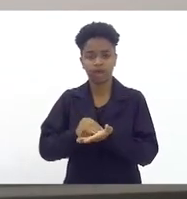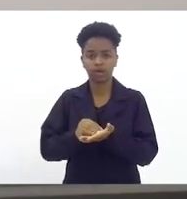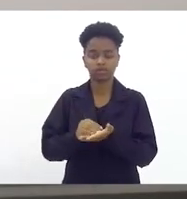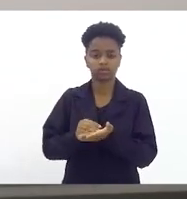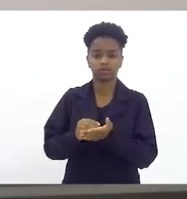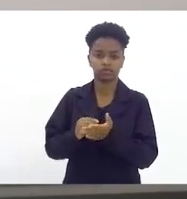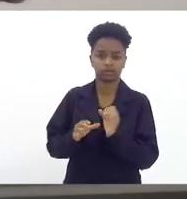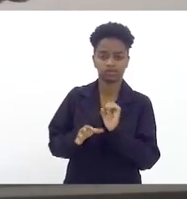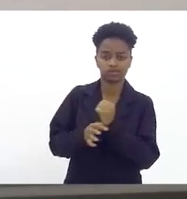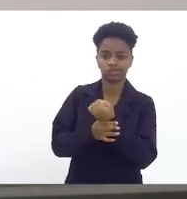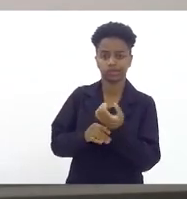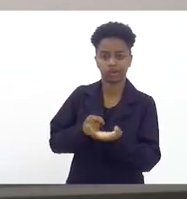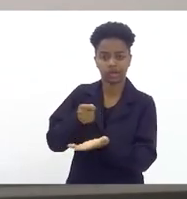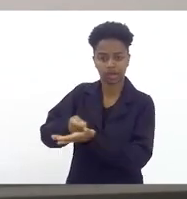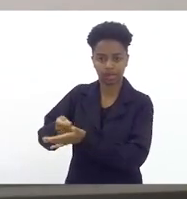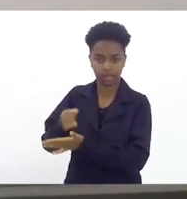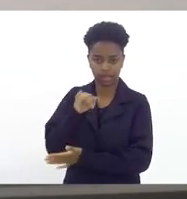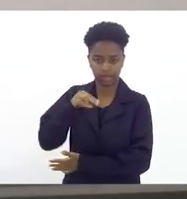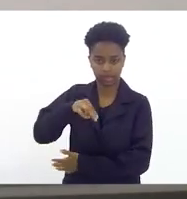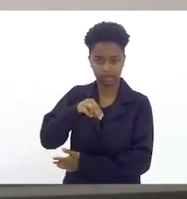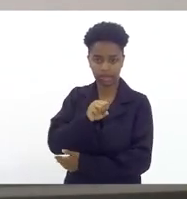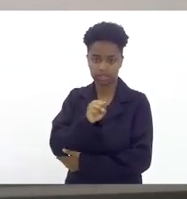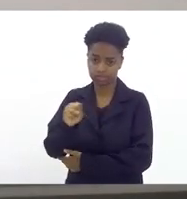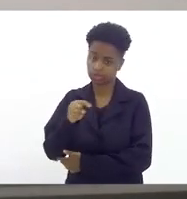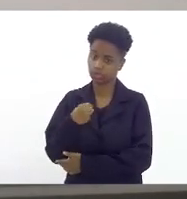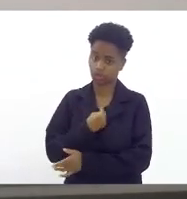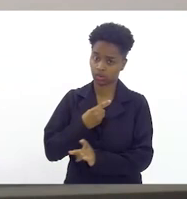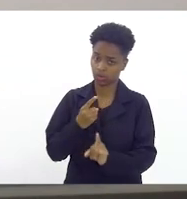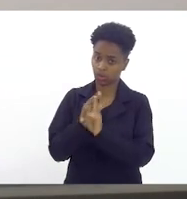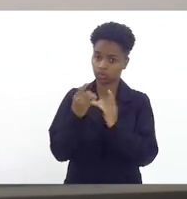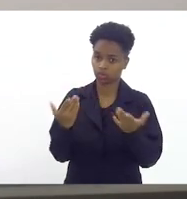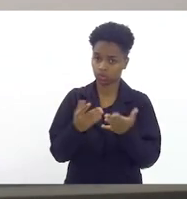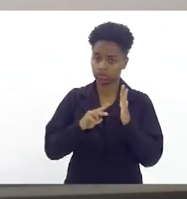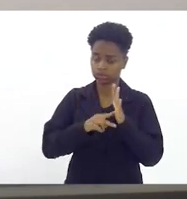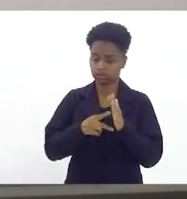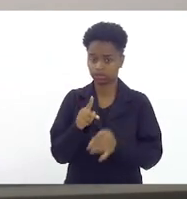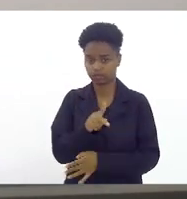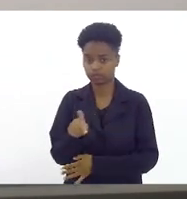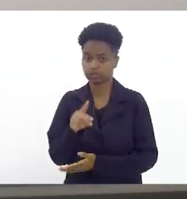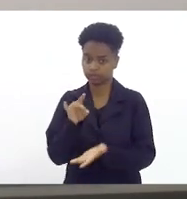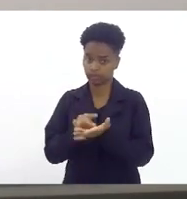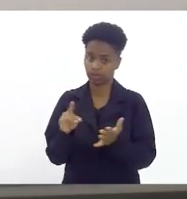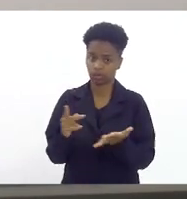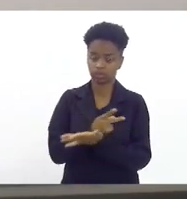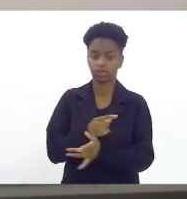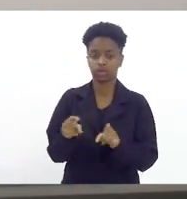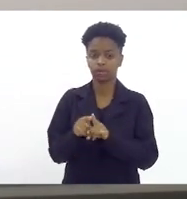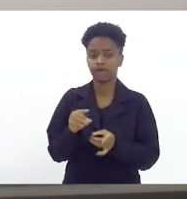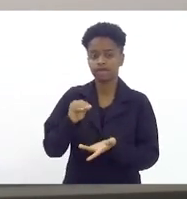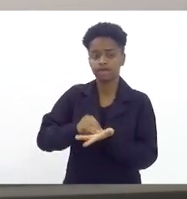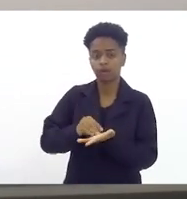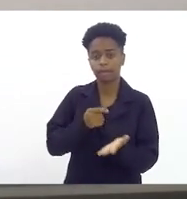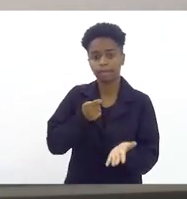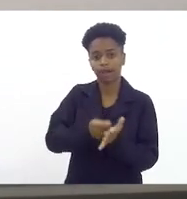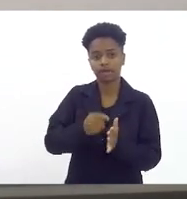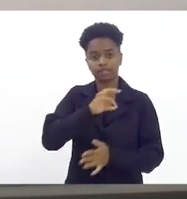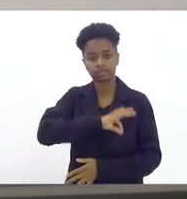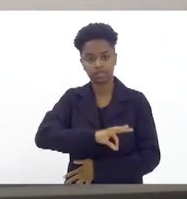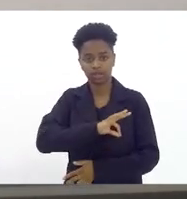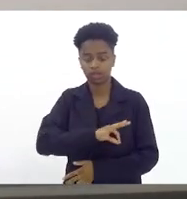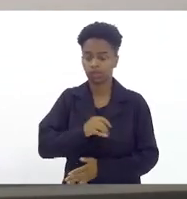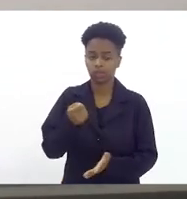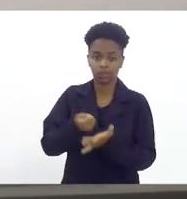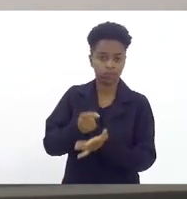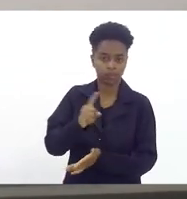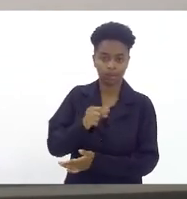de garantia a gente se depara hoje no Sindicato dos Professores né é uma realidade falta de pagamento de salário falta de pagamento de